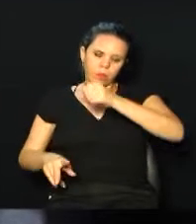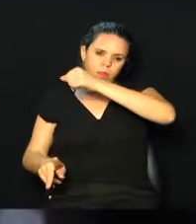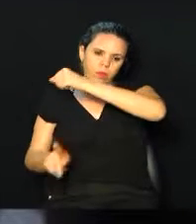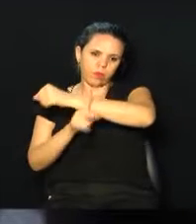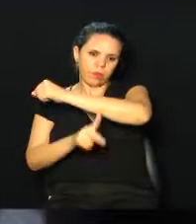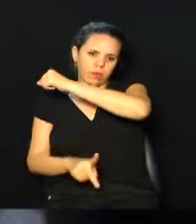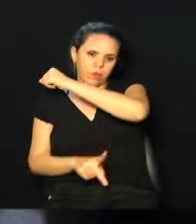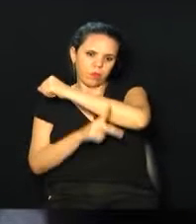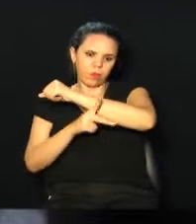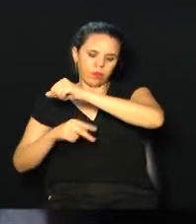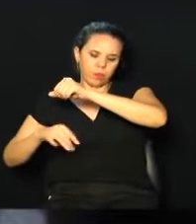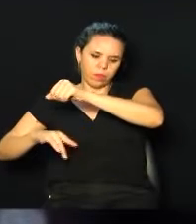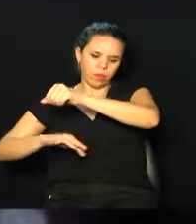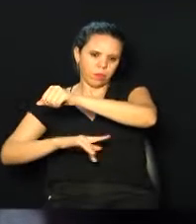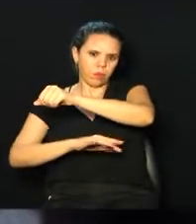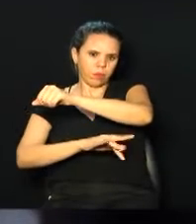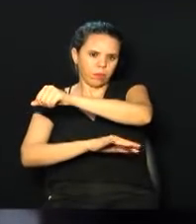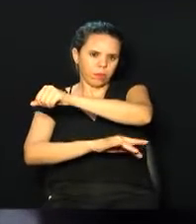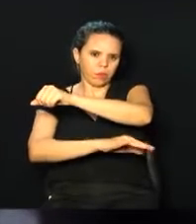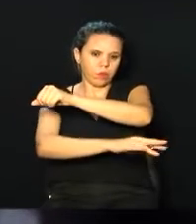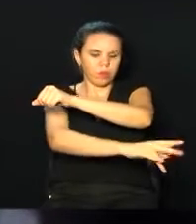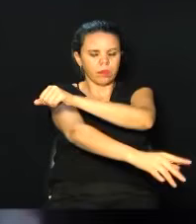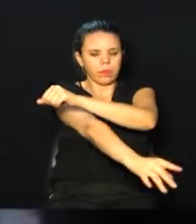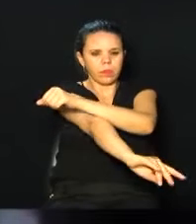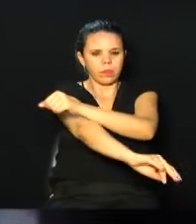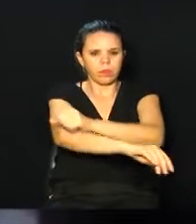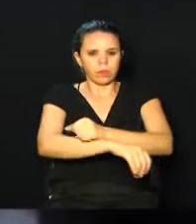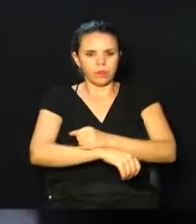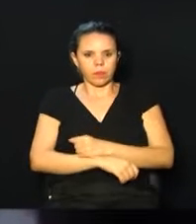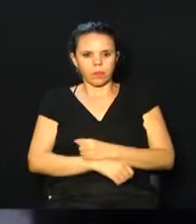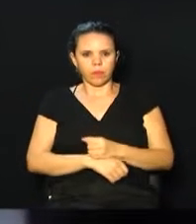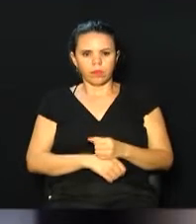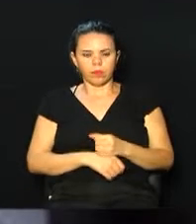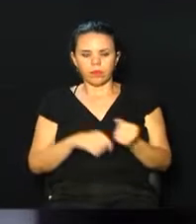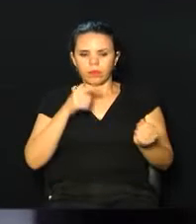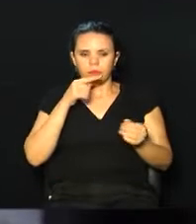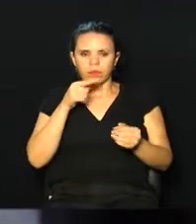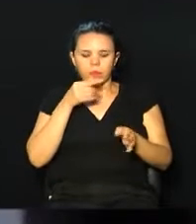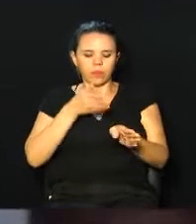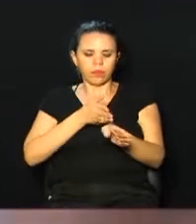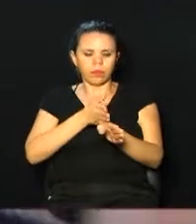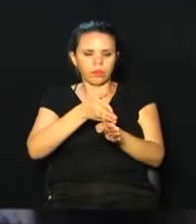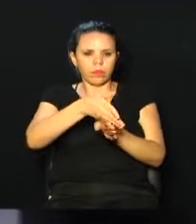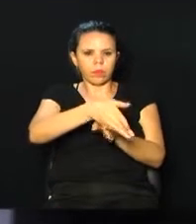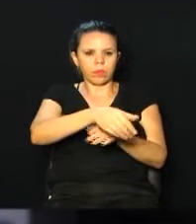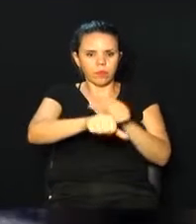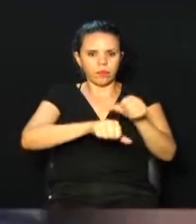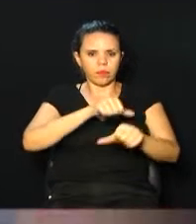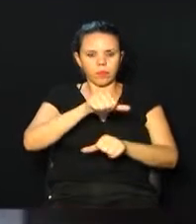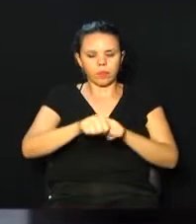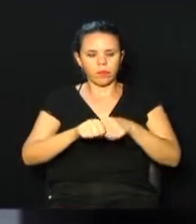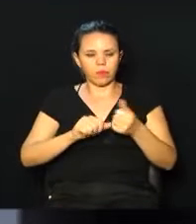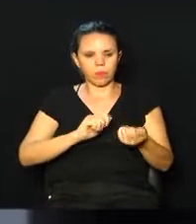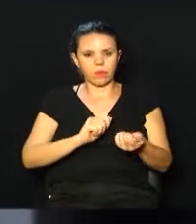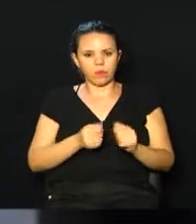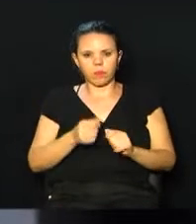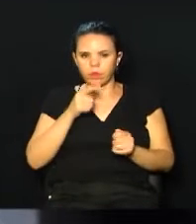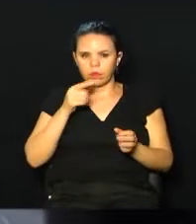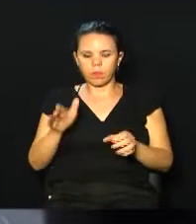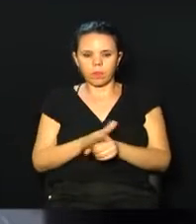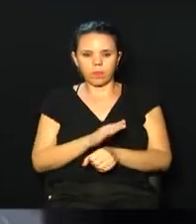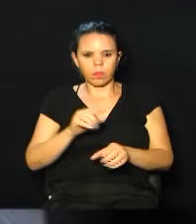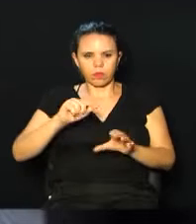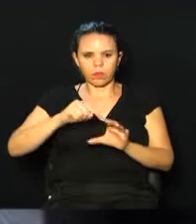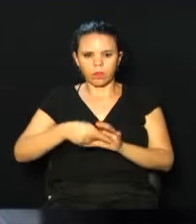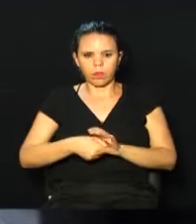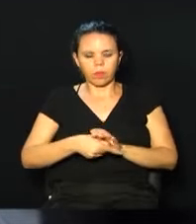esses córregos todos, ou mesmo a calha dos rios, que precisa ser modificada, às vezes alargada, às vezes